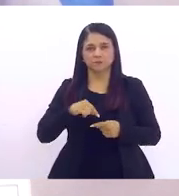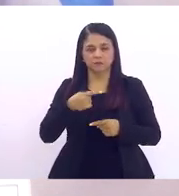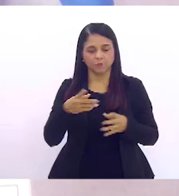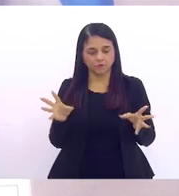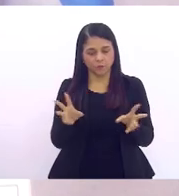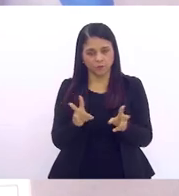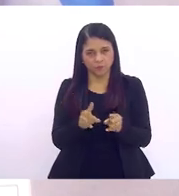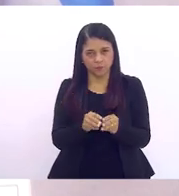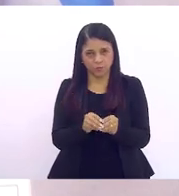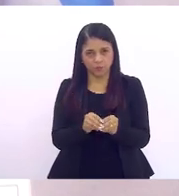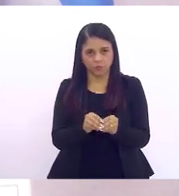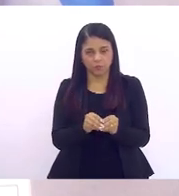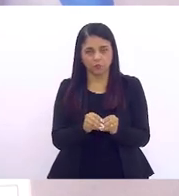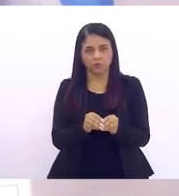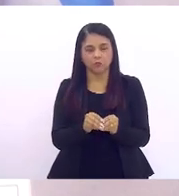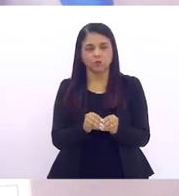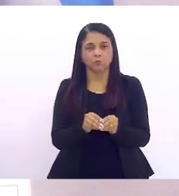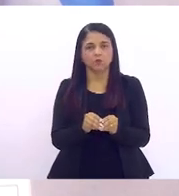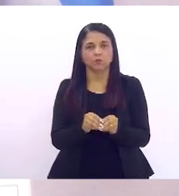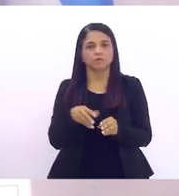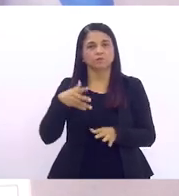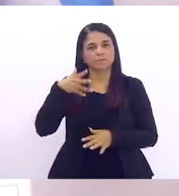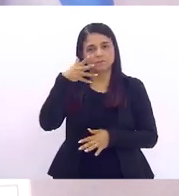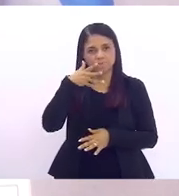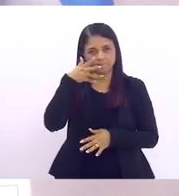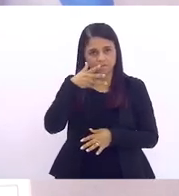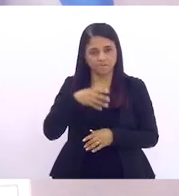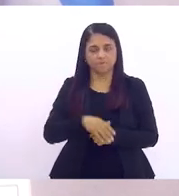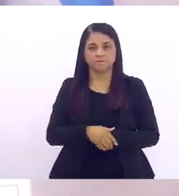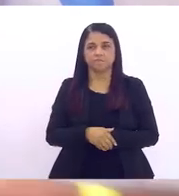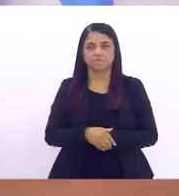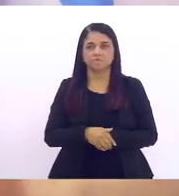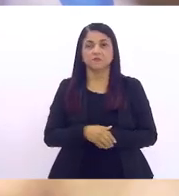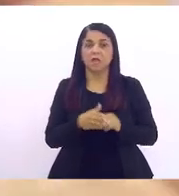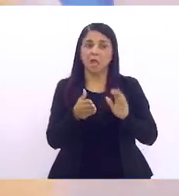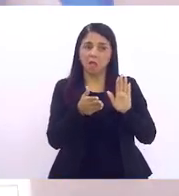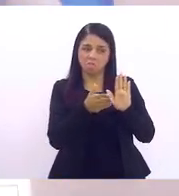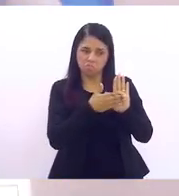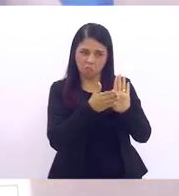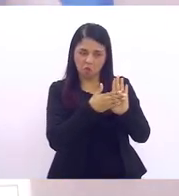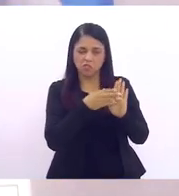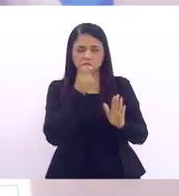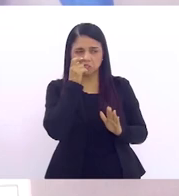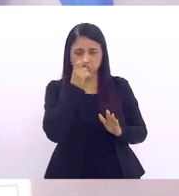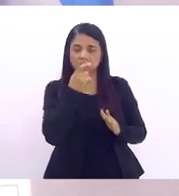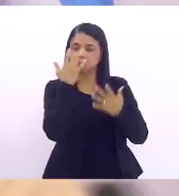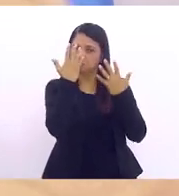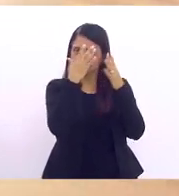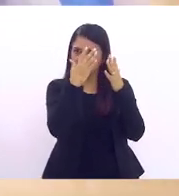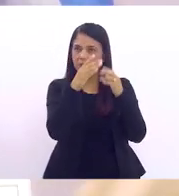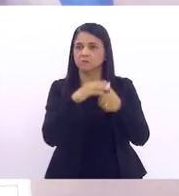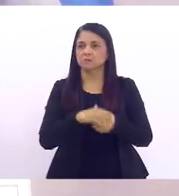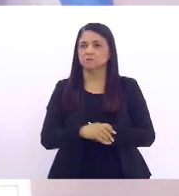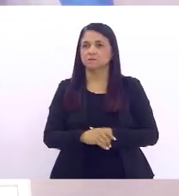fazer as considerações finais eu achei a proposta muito interessante e